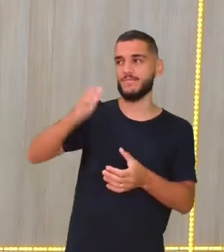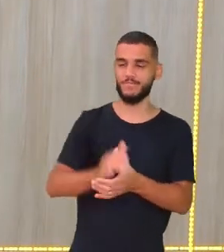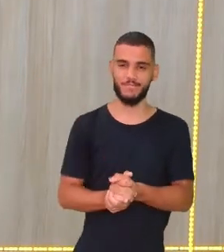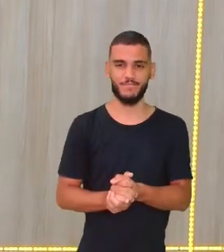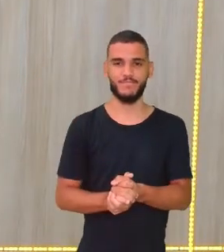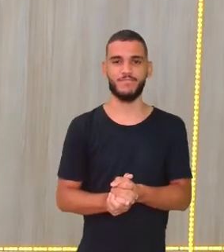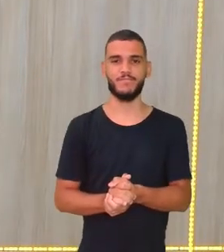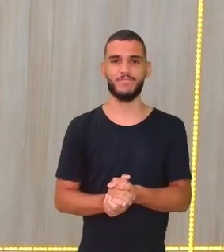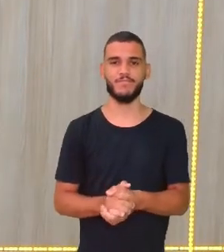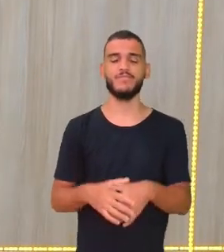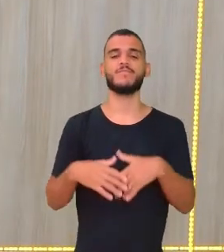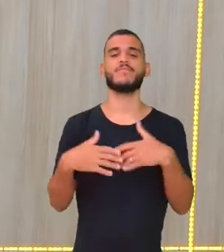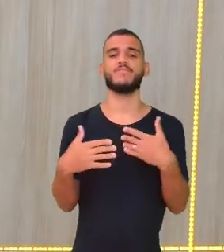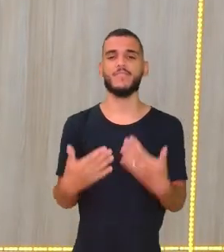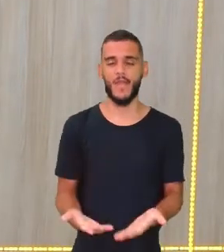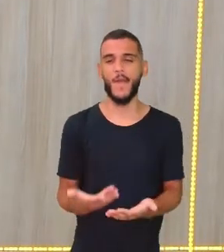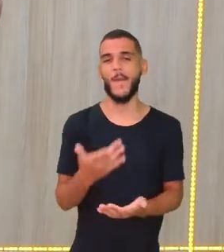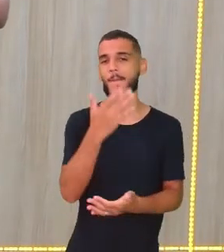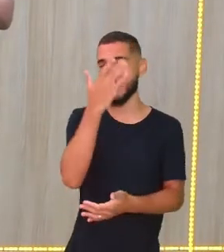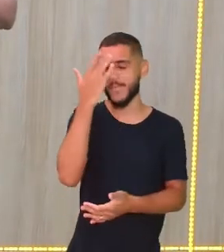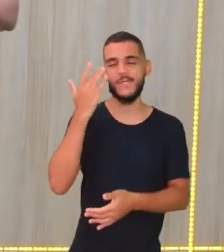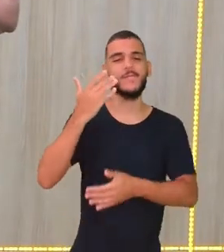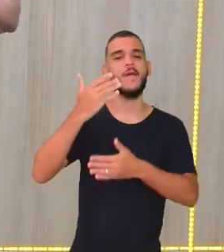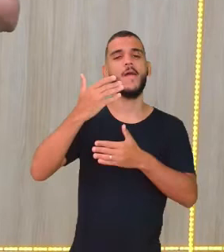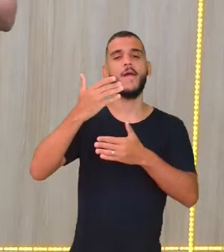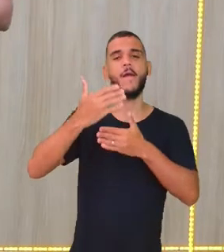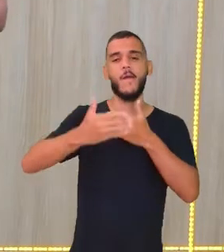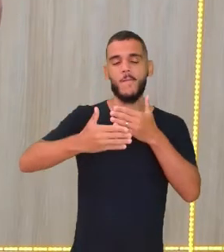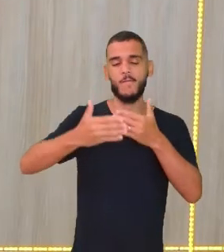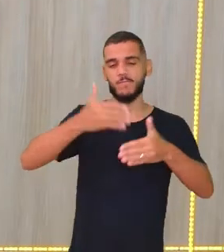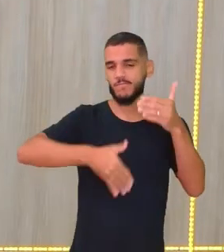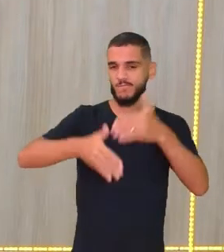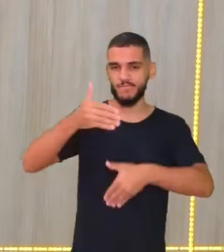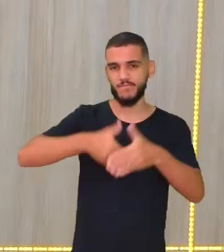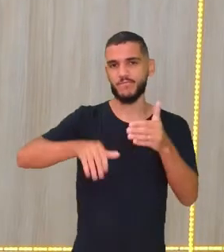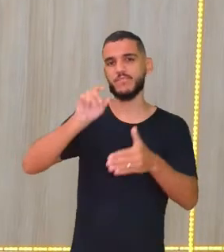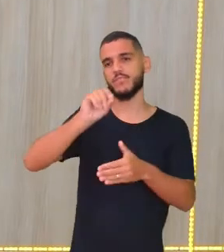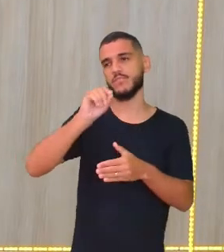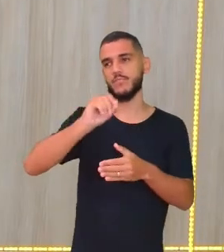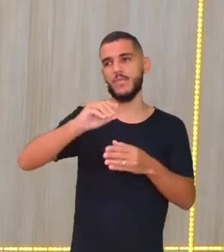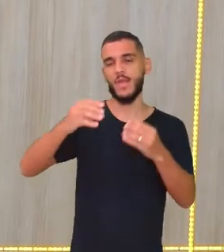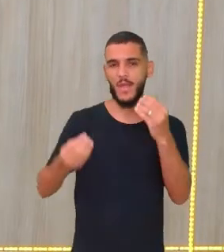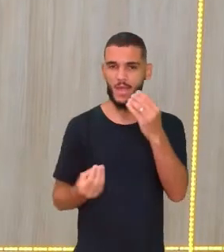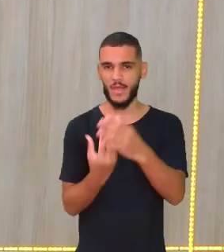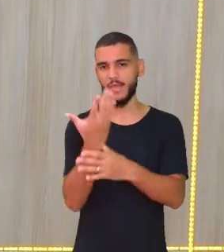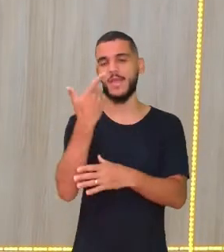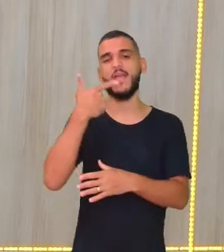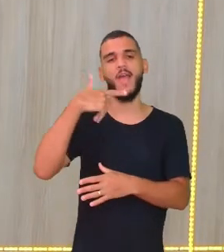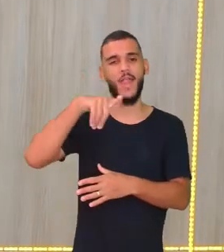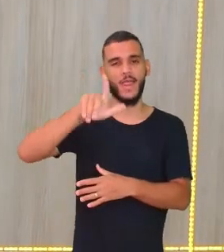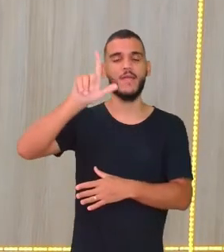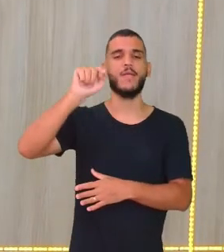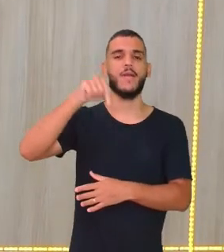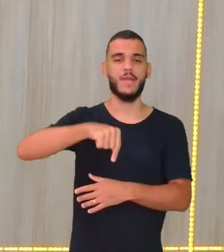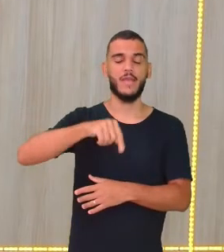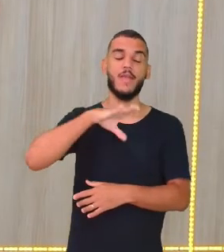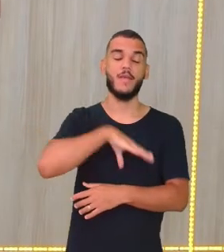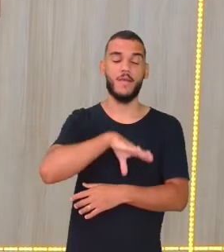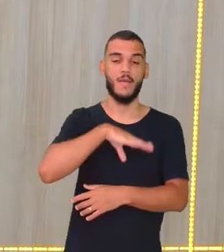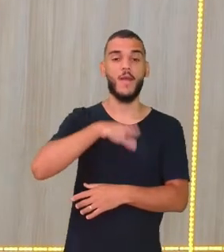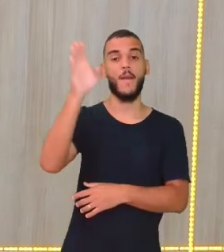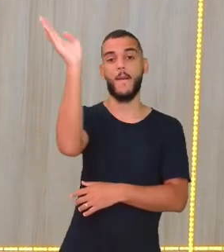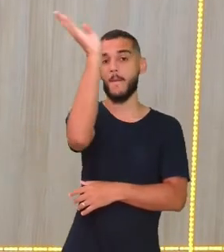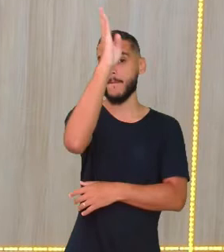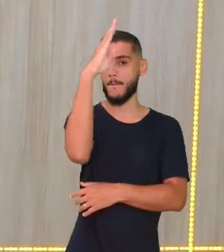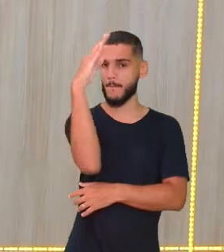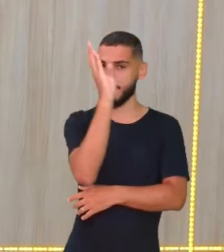que fizeram parte no início, né, na composição da nossa língua portuguesa brasileira, tá, gente?